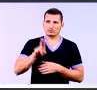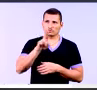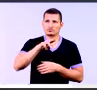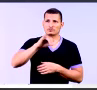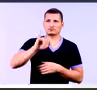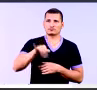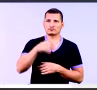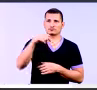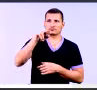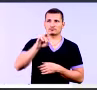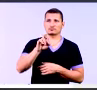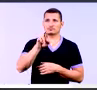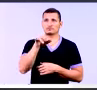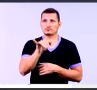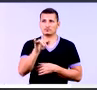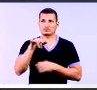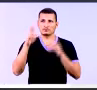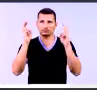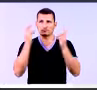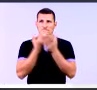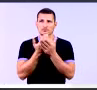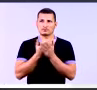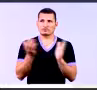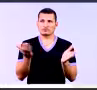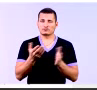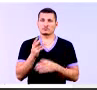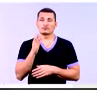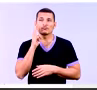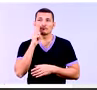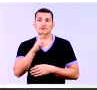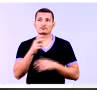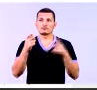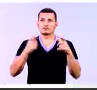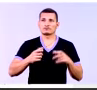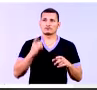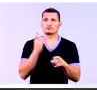da nossa aula de hoje. Então vamos ver onde encontrar o jQuery.